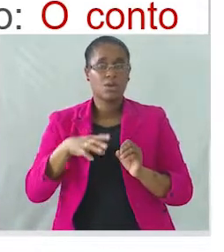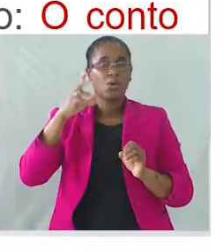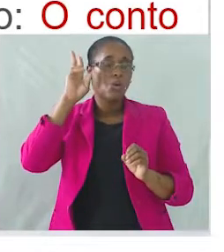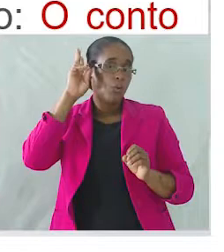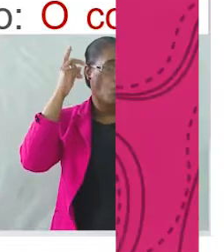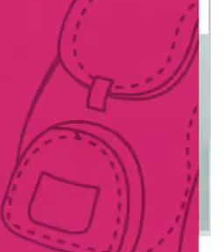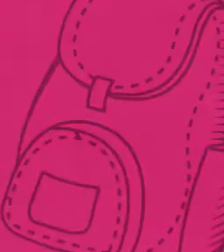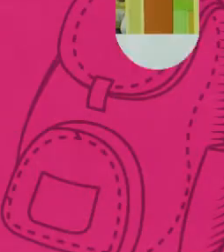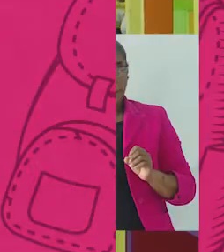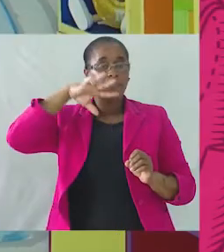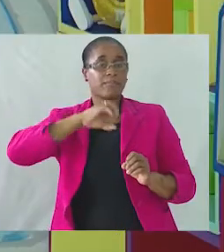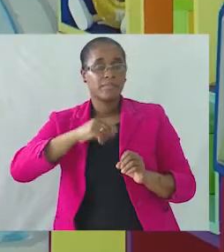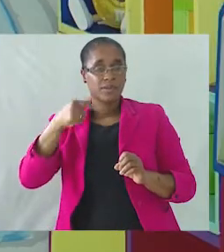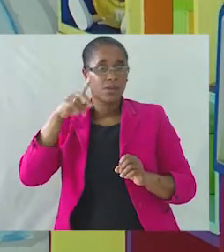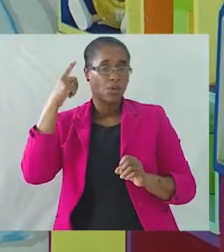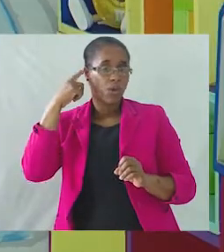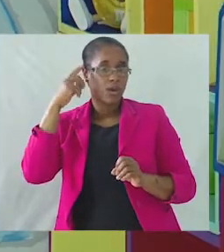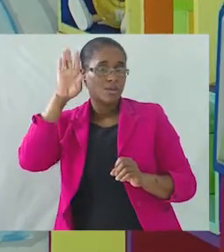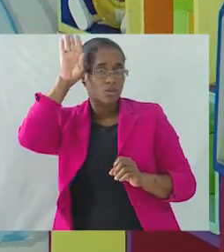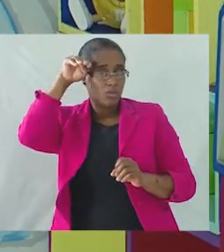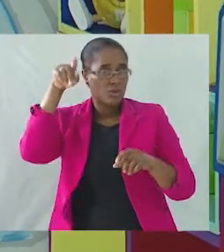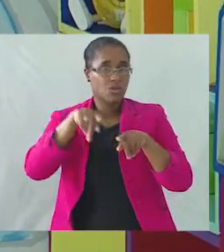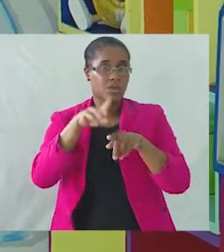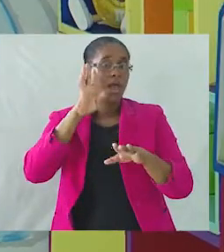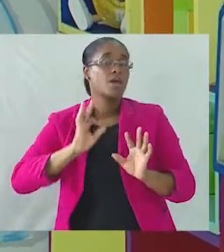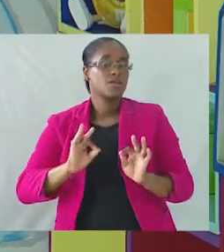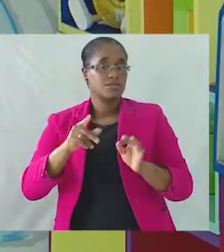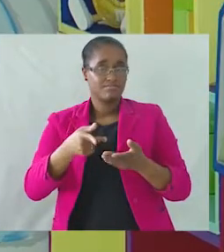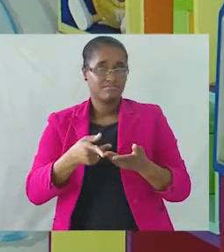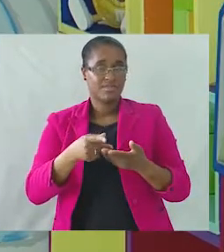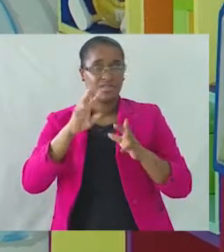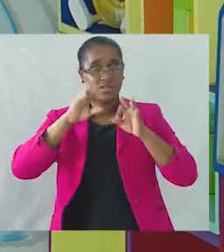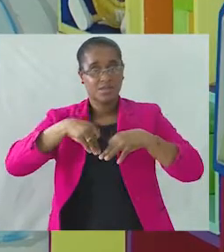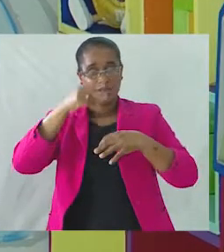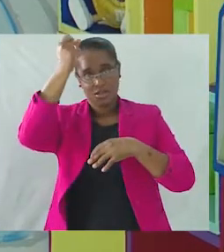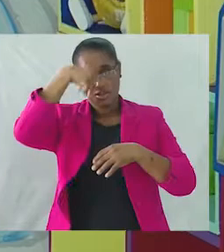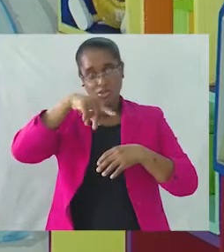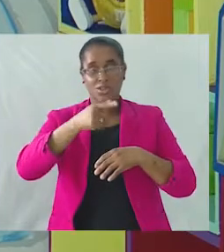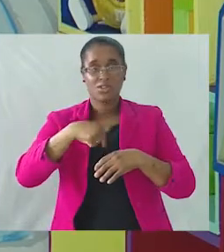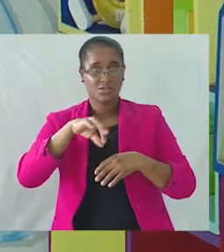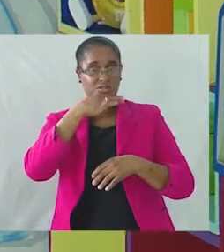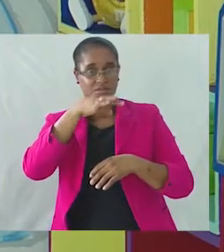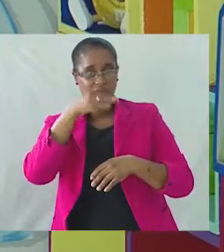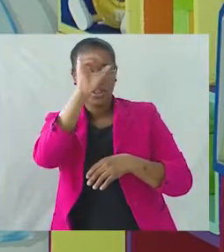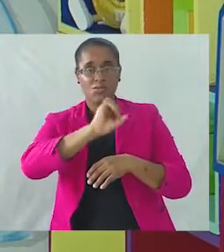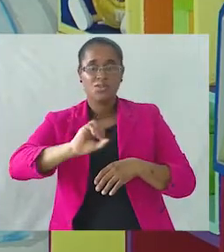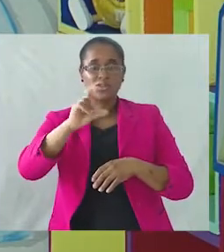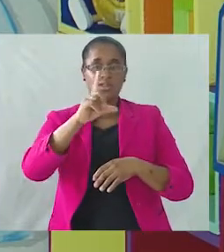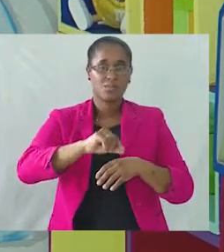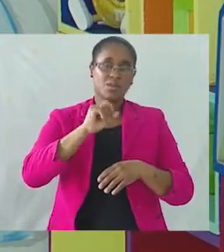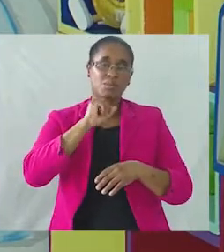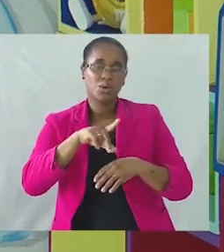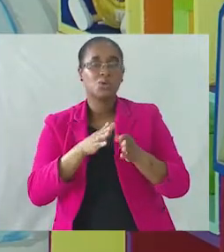burro. Assim foi a história que nós devíamos contar e que vocês também